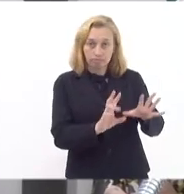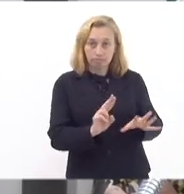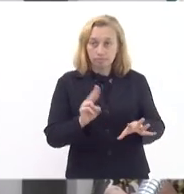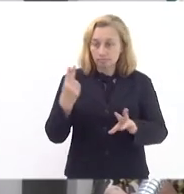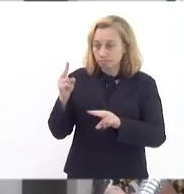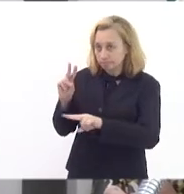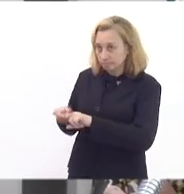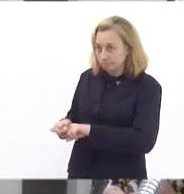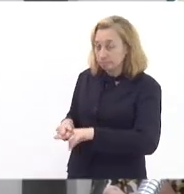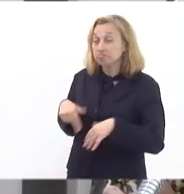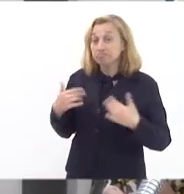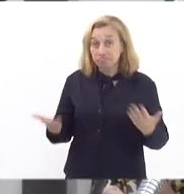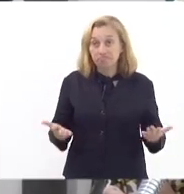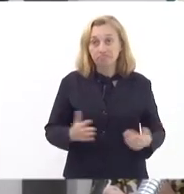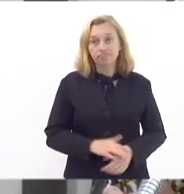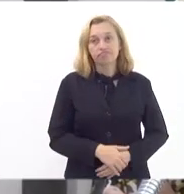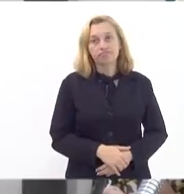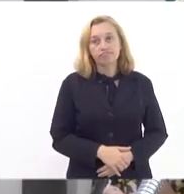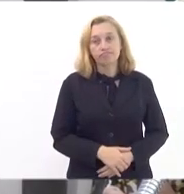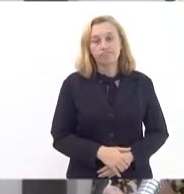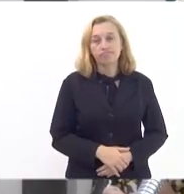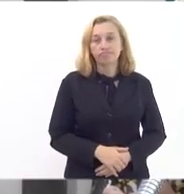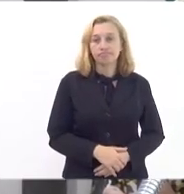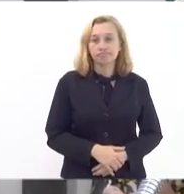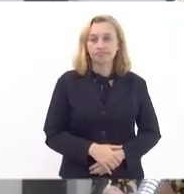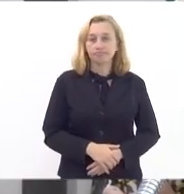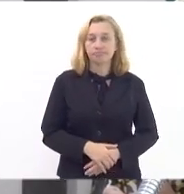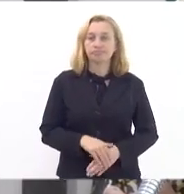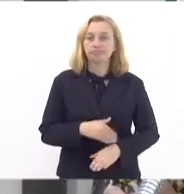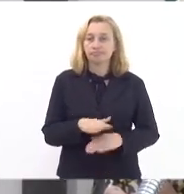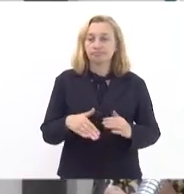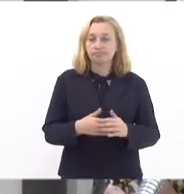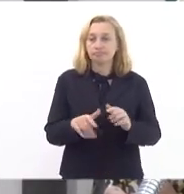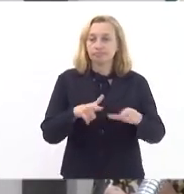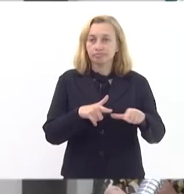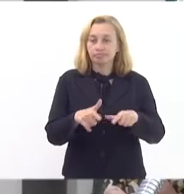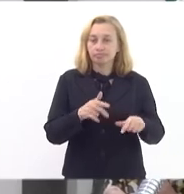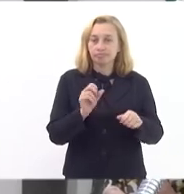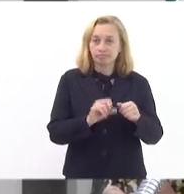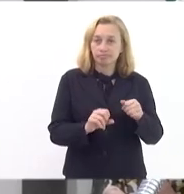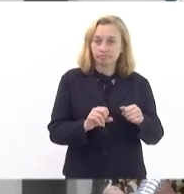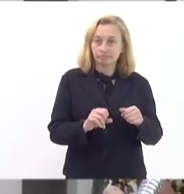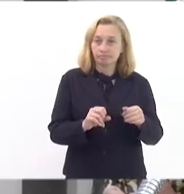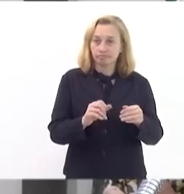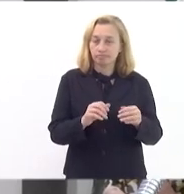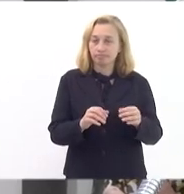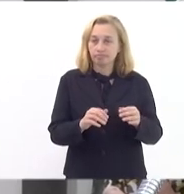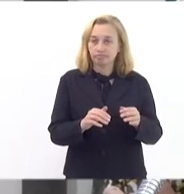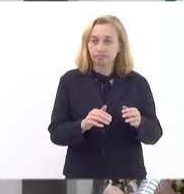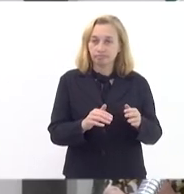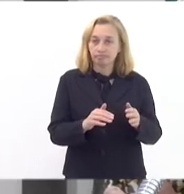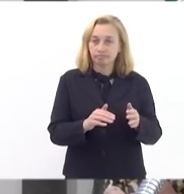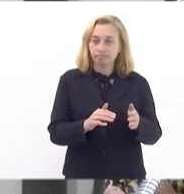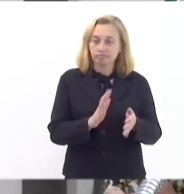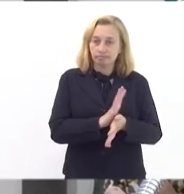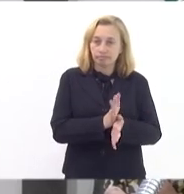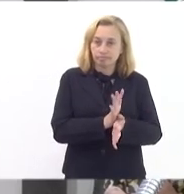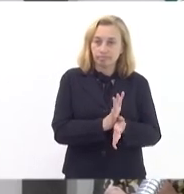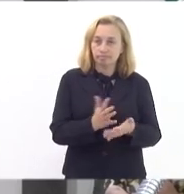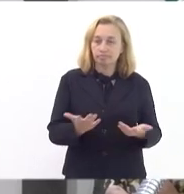liberado desfazer todo o trabalho foi feito que eu usei então há uma